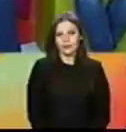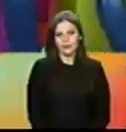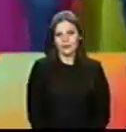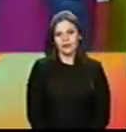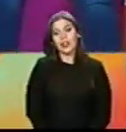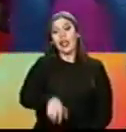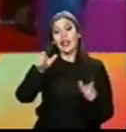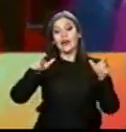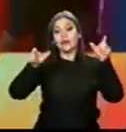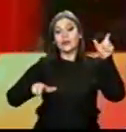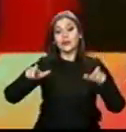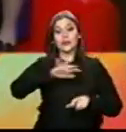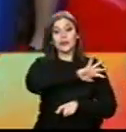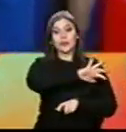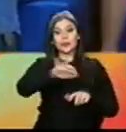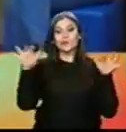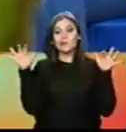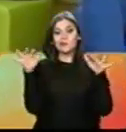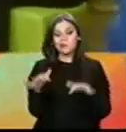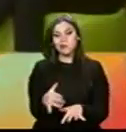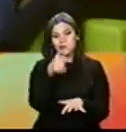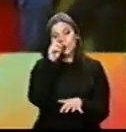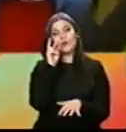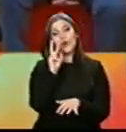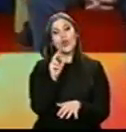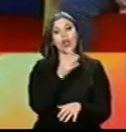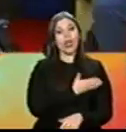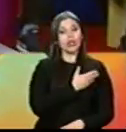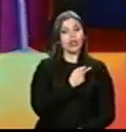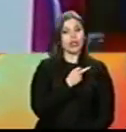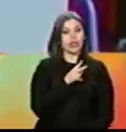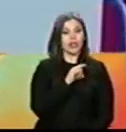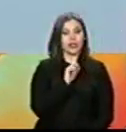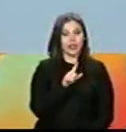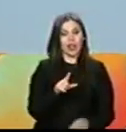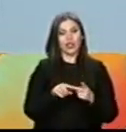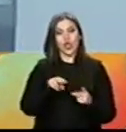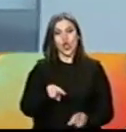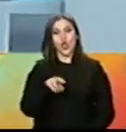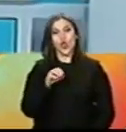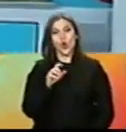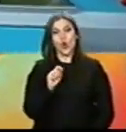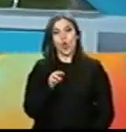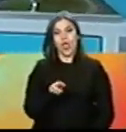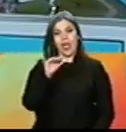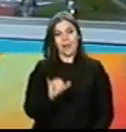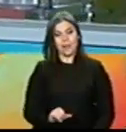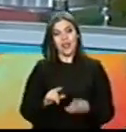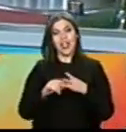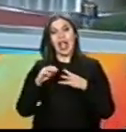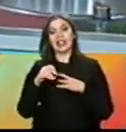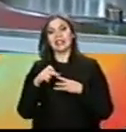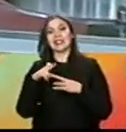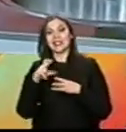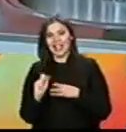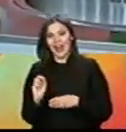cheia para receber os chefes Daniel Maia, Noemi Costa e Sara Oliveira. Sara, um bom